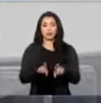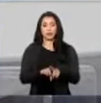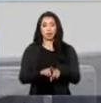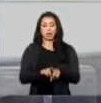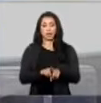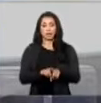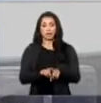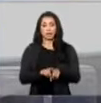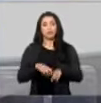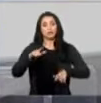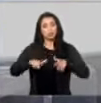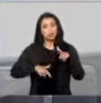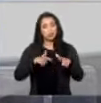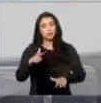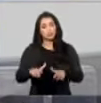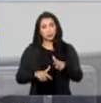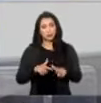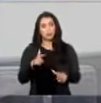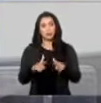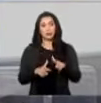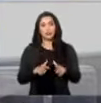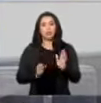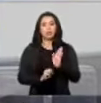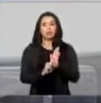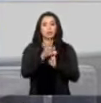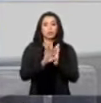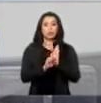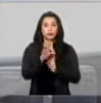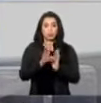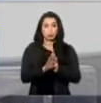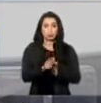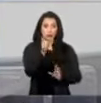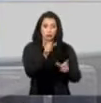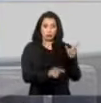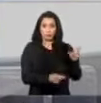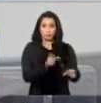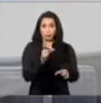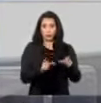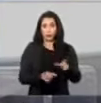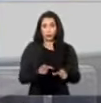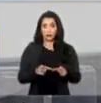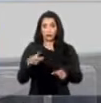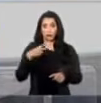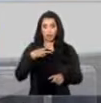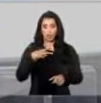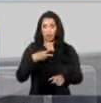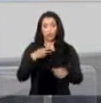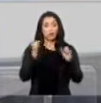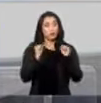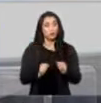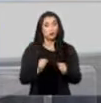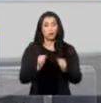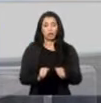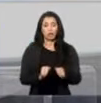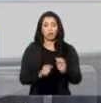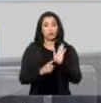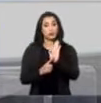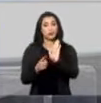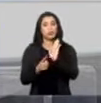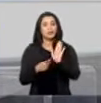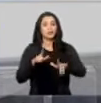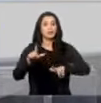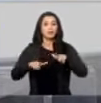vai garantir uma demanda, vai garantir aos produtores independentes poder produzir, porque sabem que podem licenciar seus produtos podem ser vistos, não vão